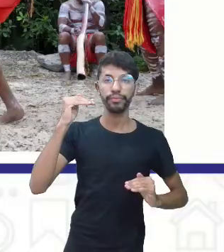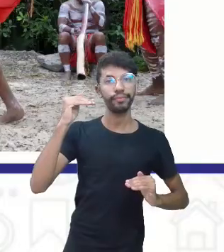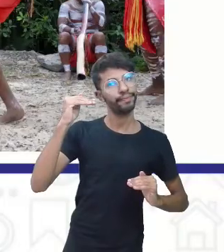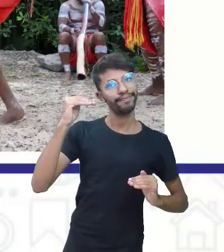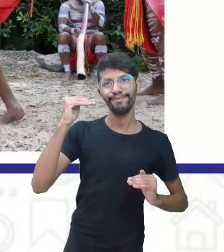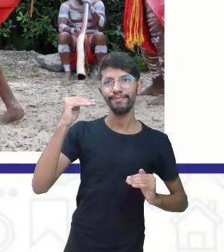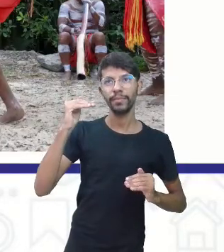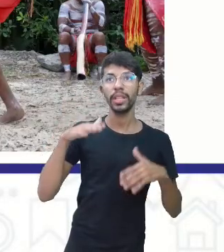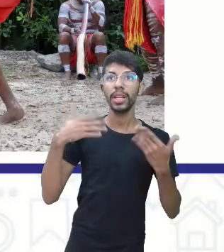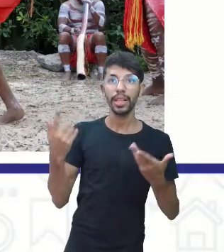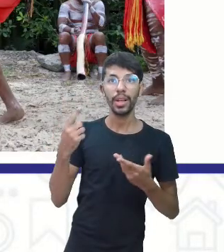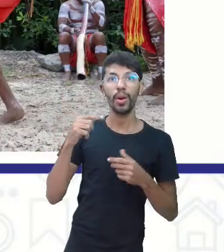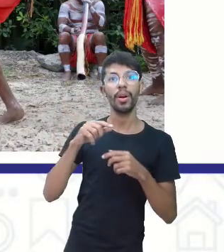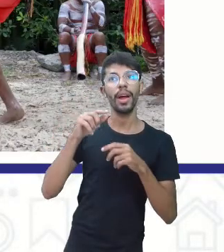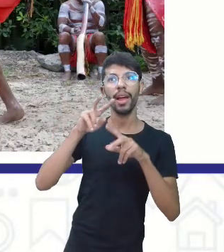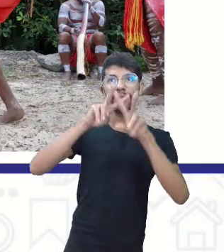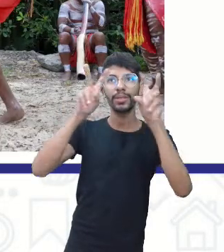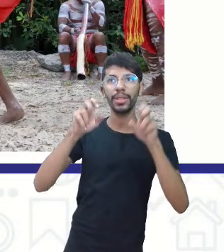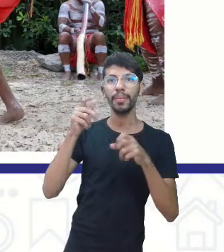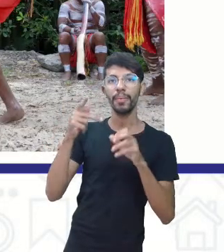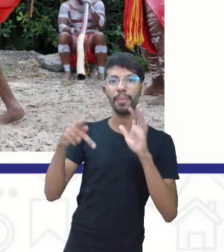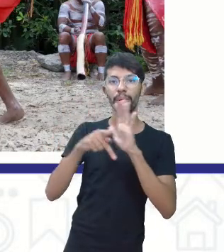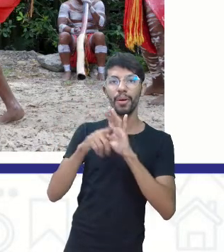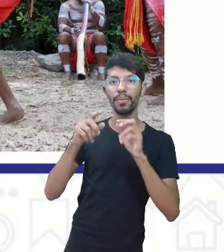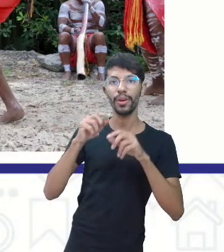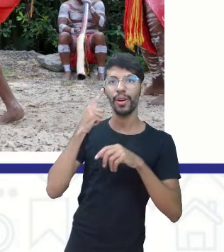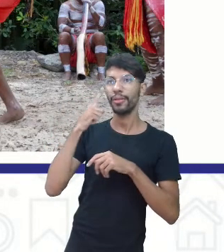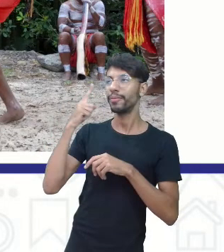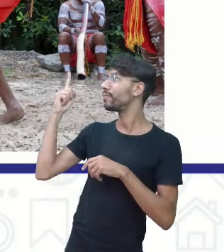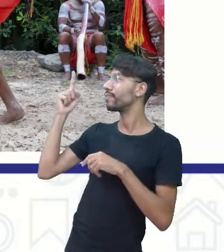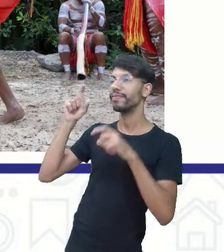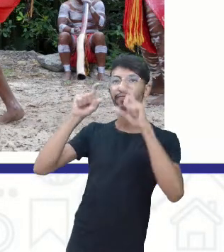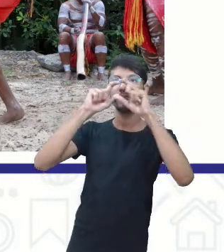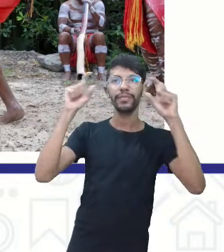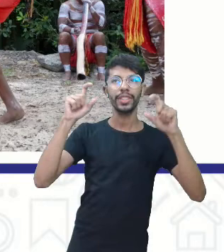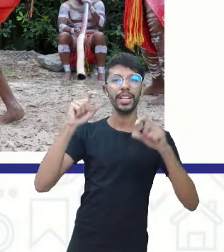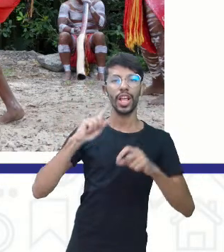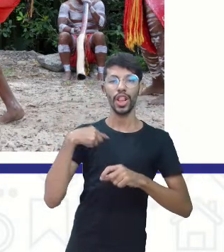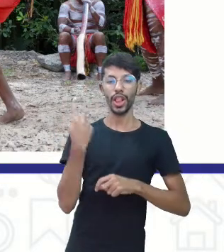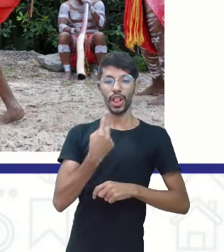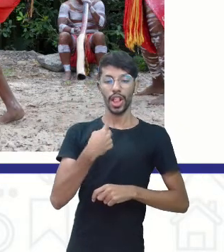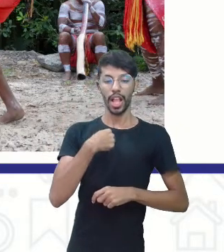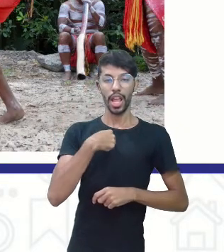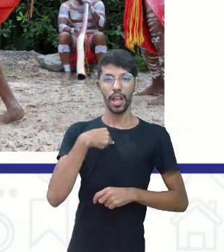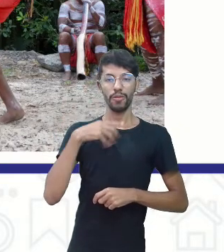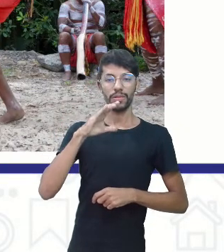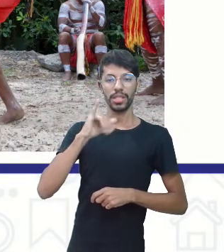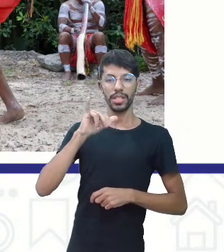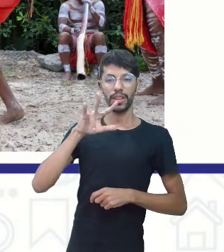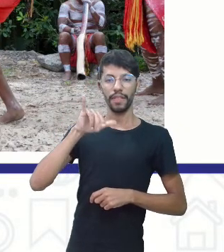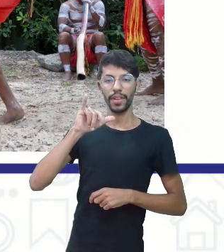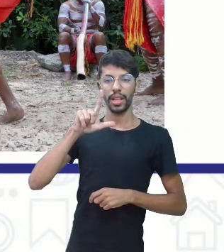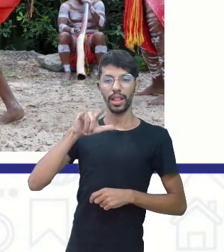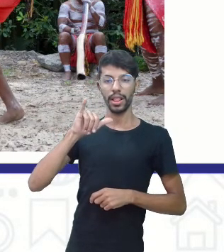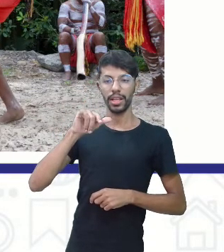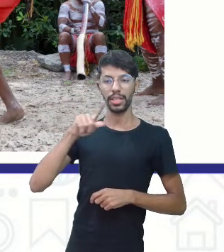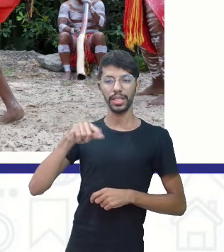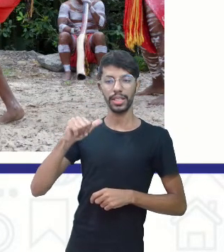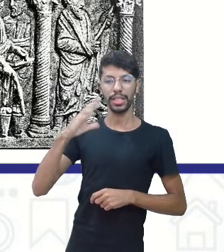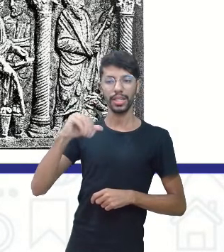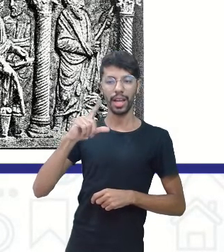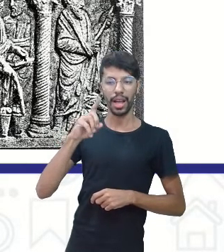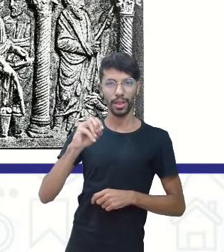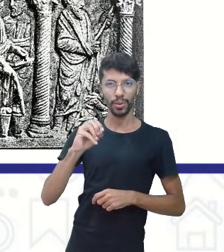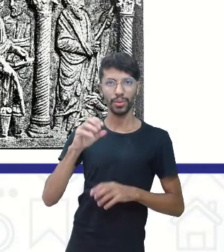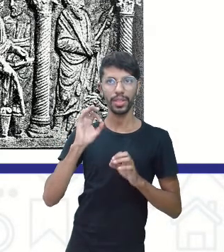né? Eu sou civilizado, aquele que é diferente de mim é um incivilizado, ou não civilizado. Né? Então, a gente tem que ter